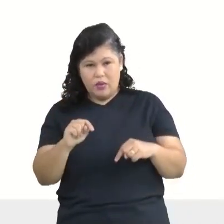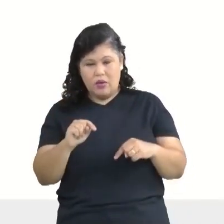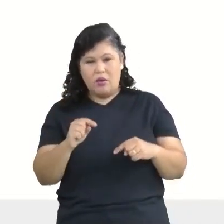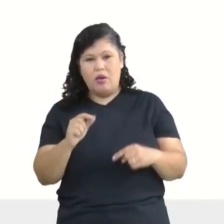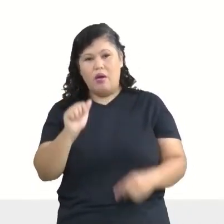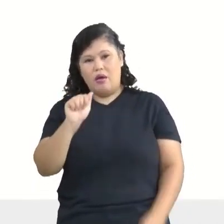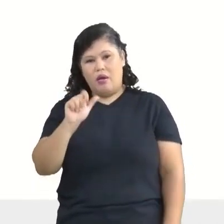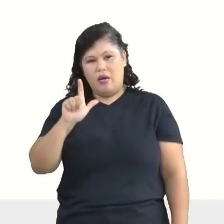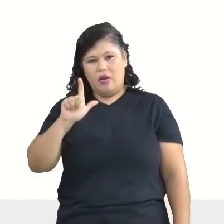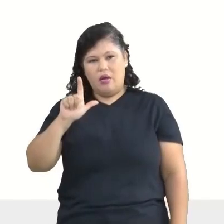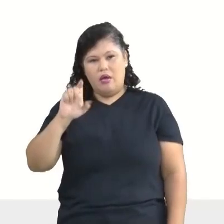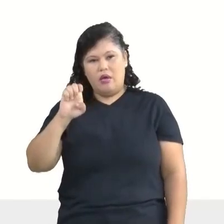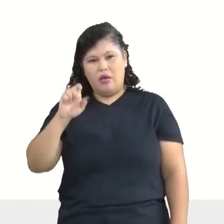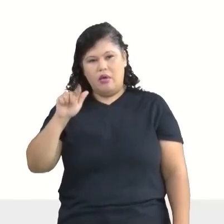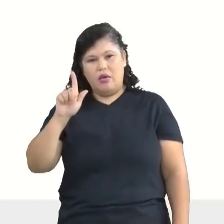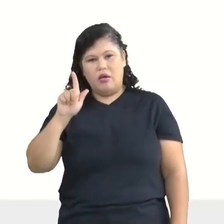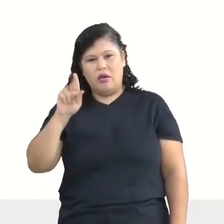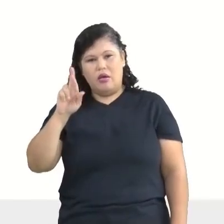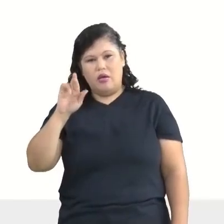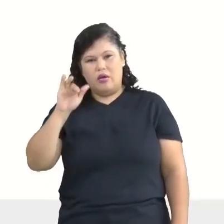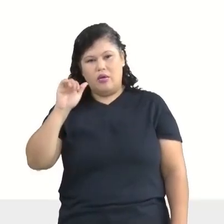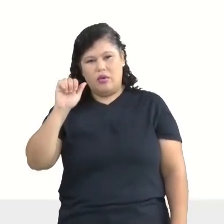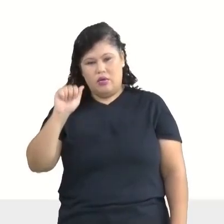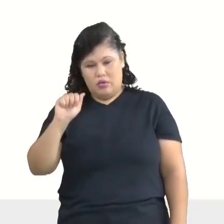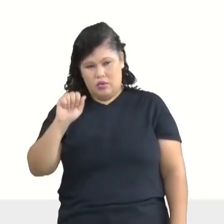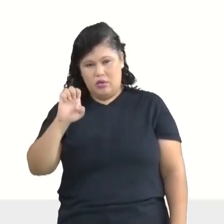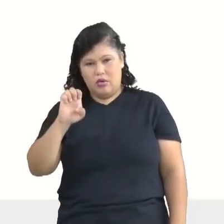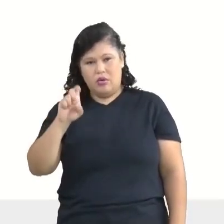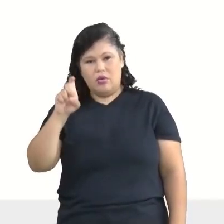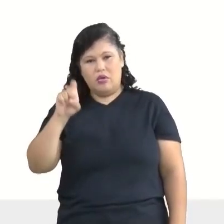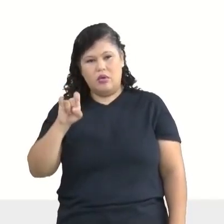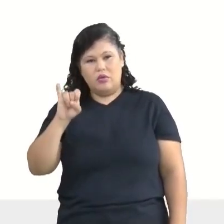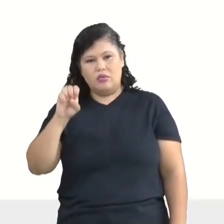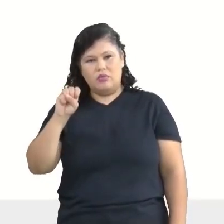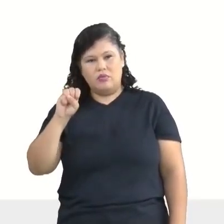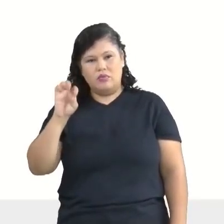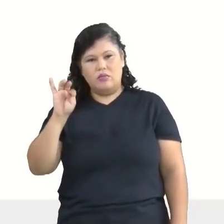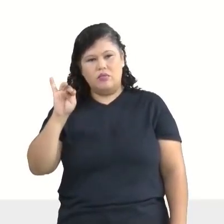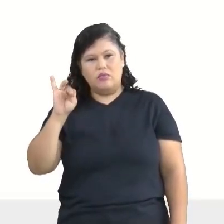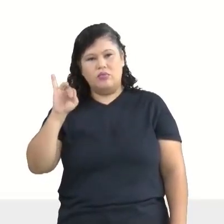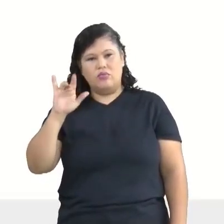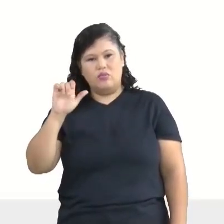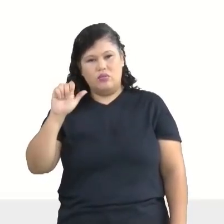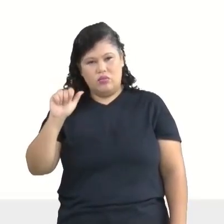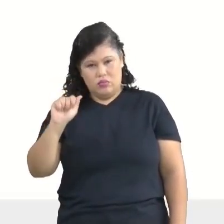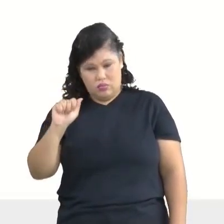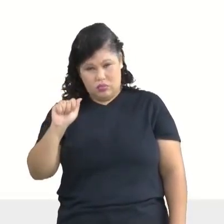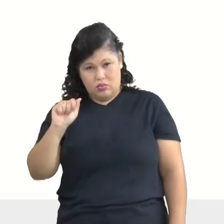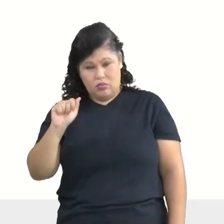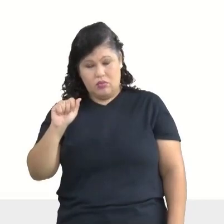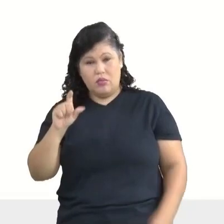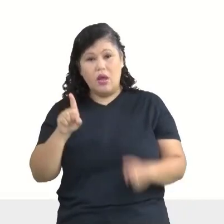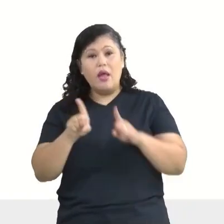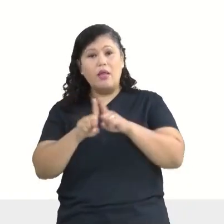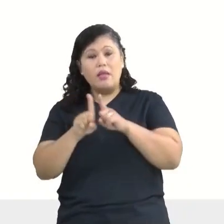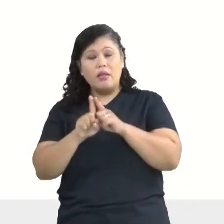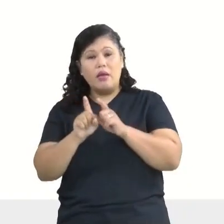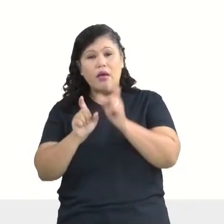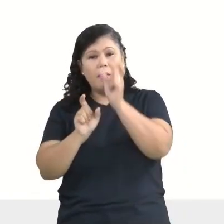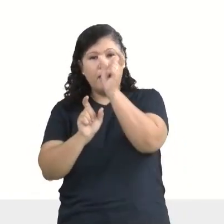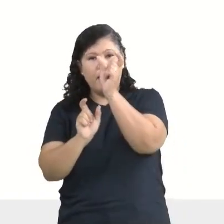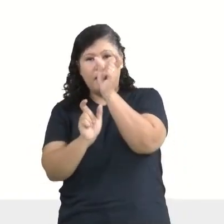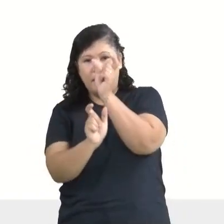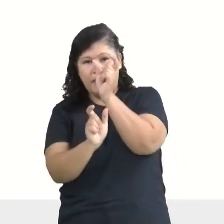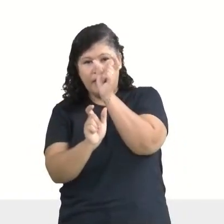Palavra alegria, palavra existia. Essas terminações finais, como elas se chamam?